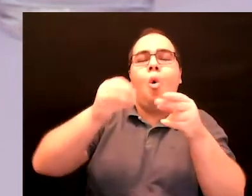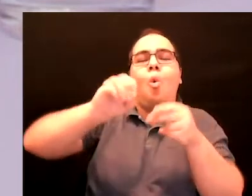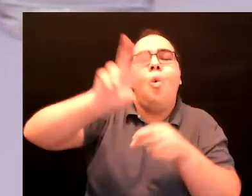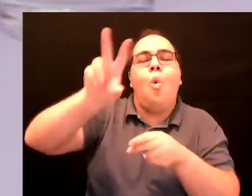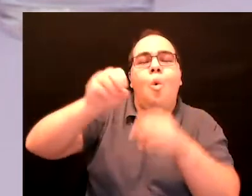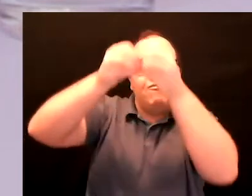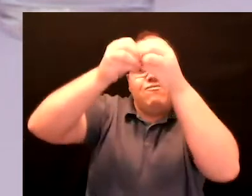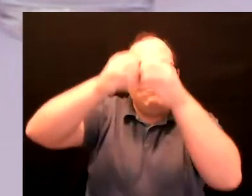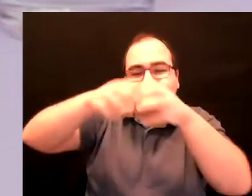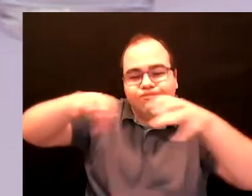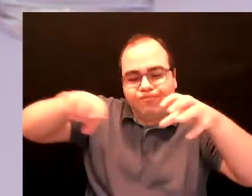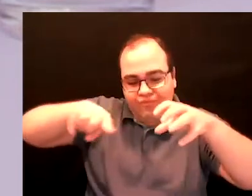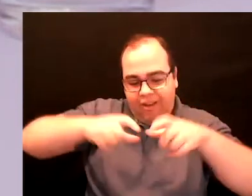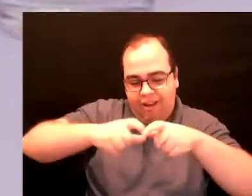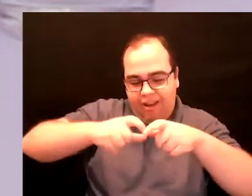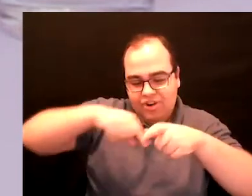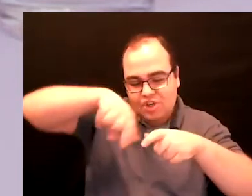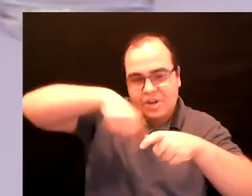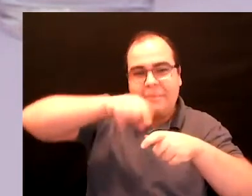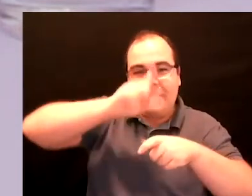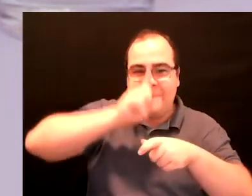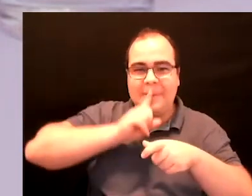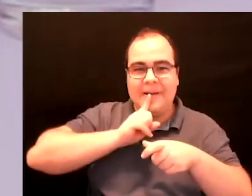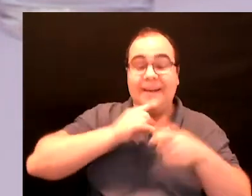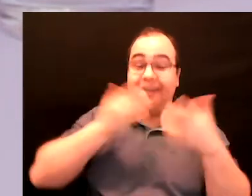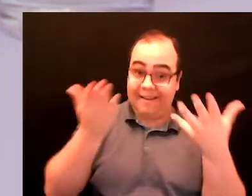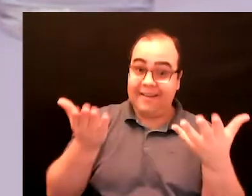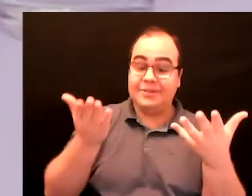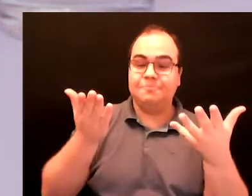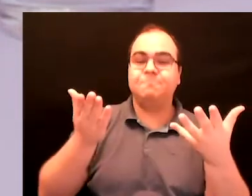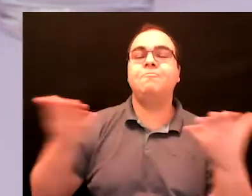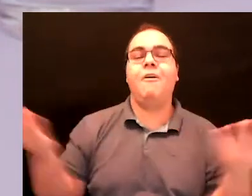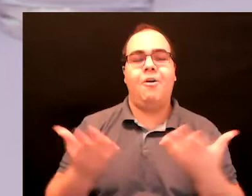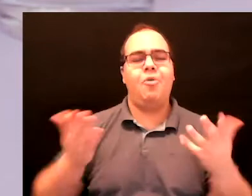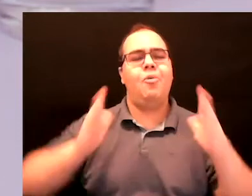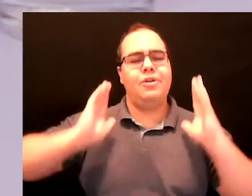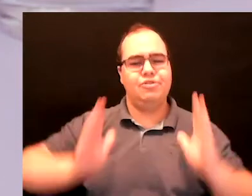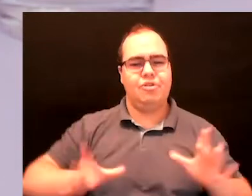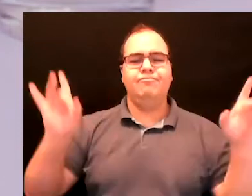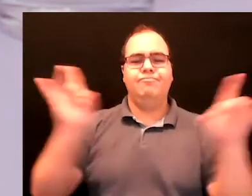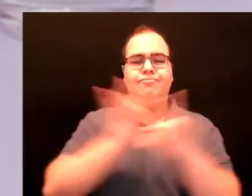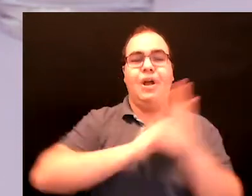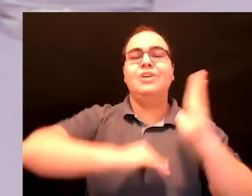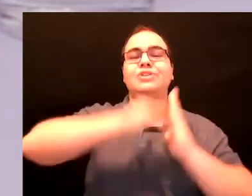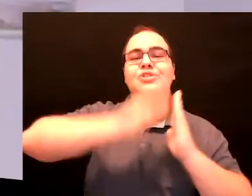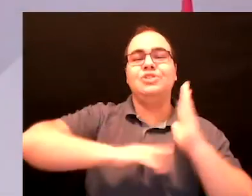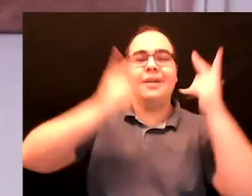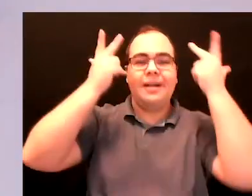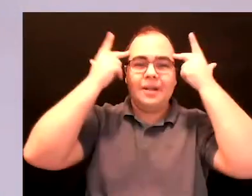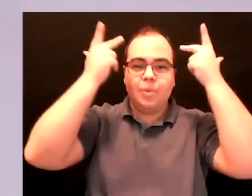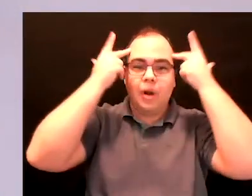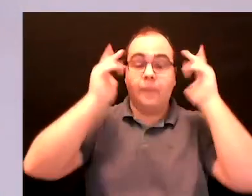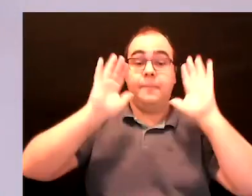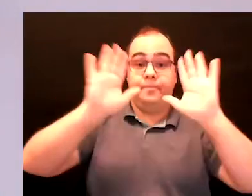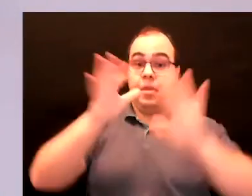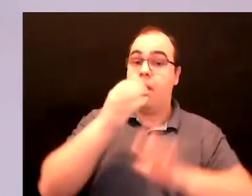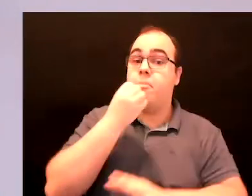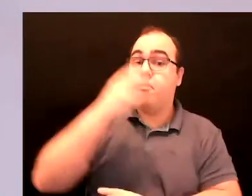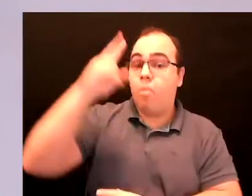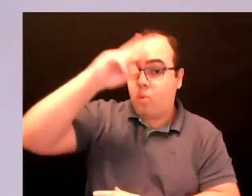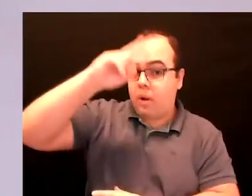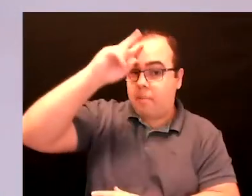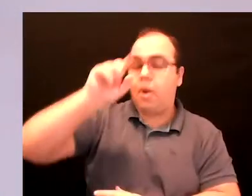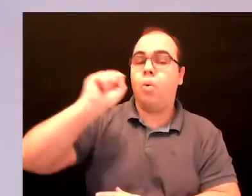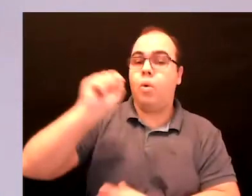bem forte. É isso. Com isso a gente já tem a nossa tinta natural. É legal lembrar que